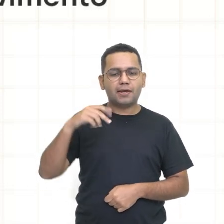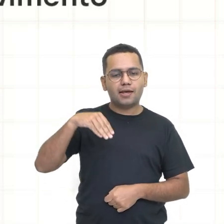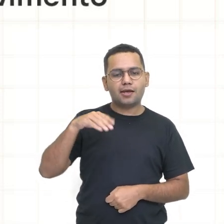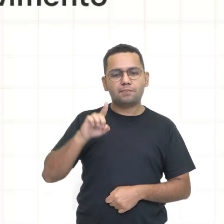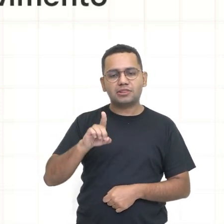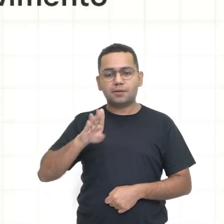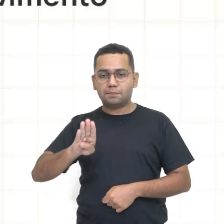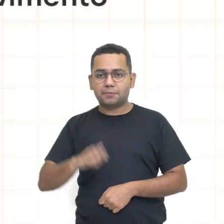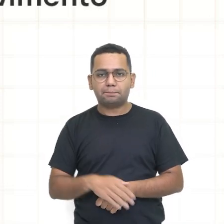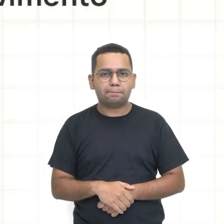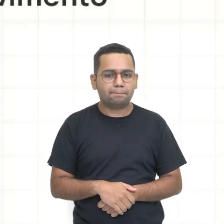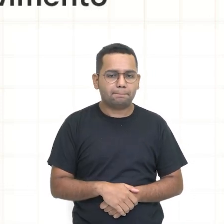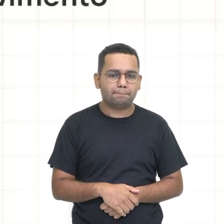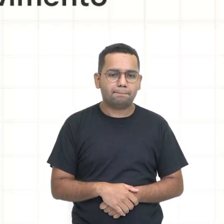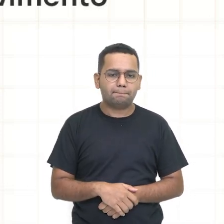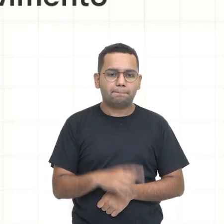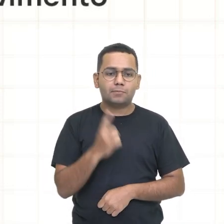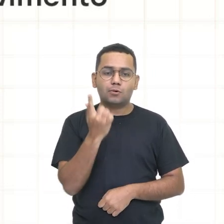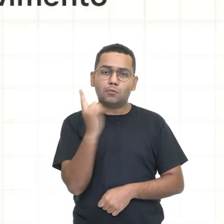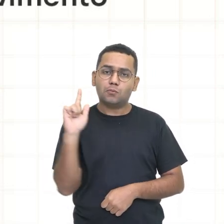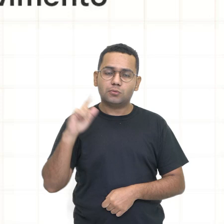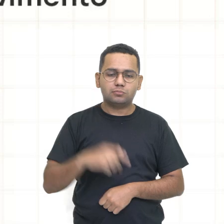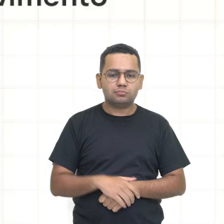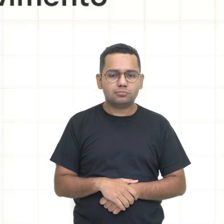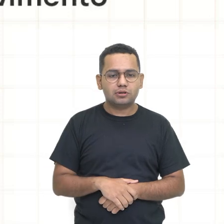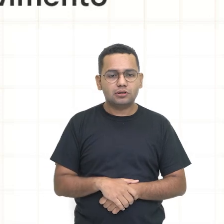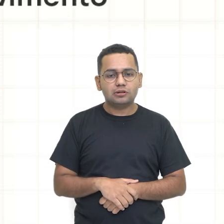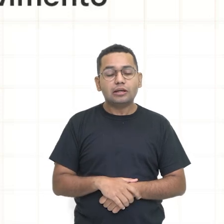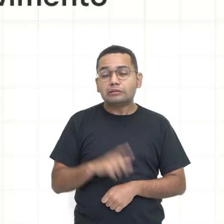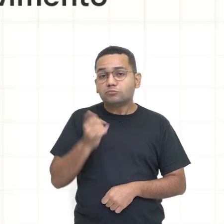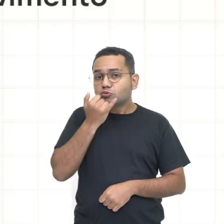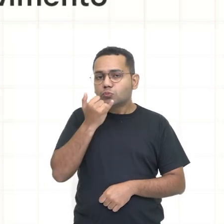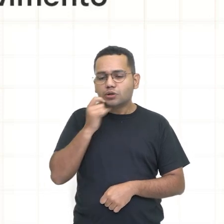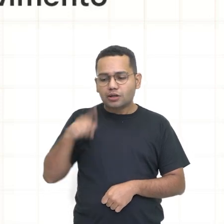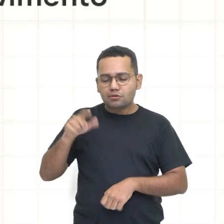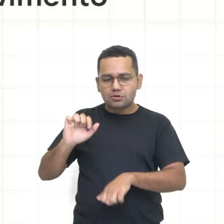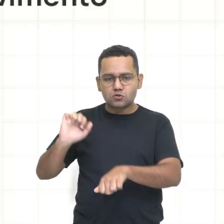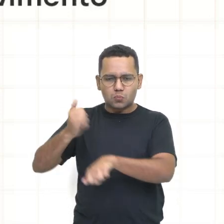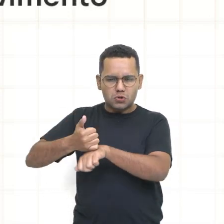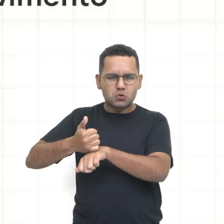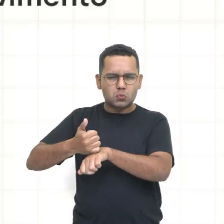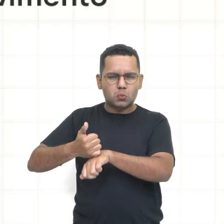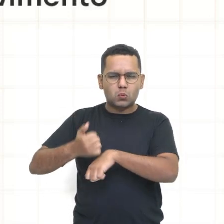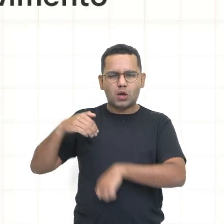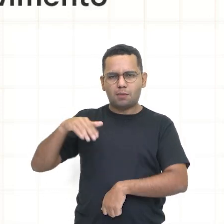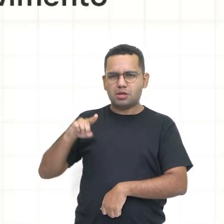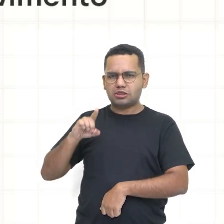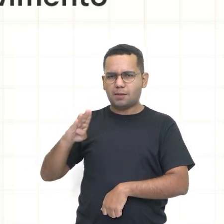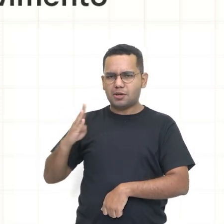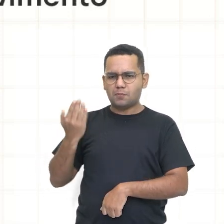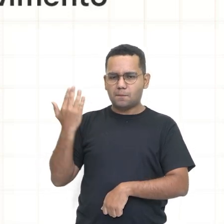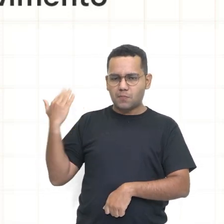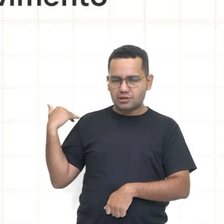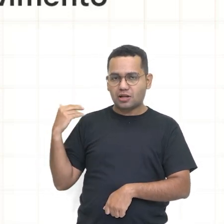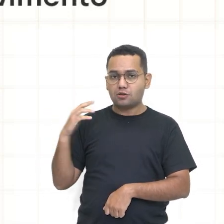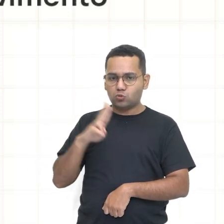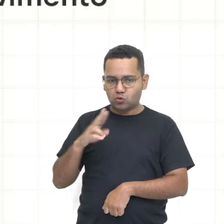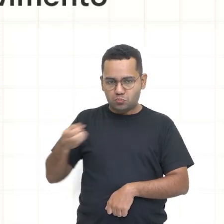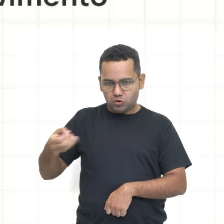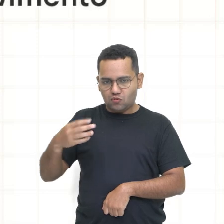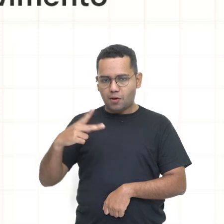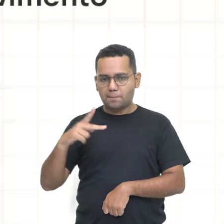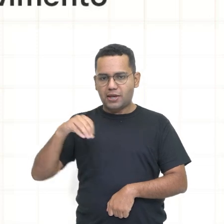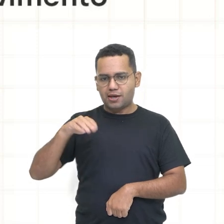Movimento Democrático Brasileiro, PMDB, que substituiu o MDB que existia, certo?